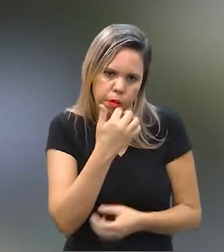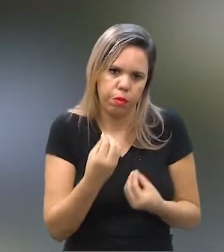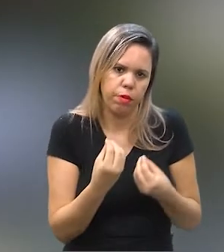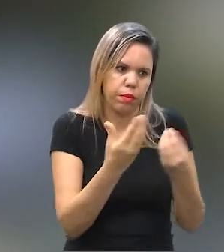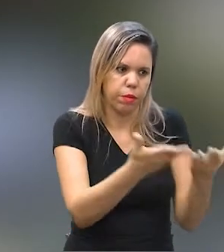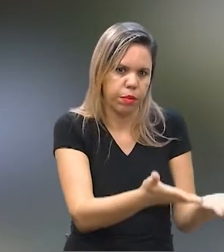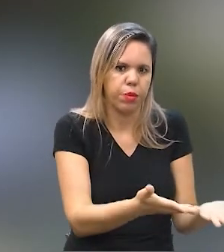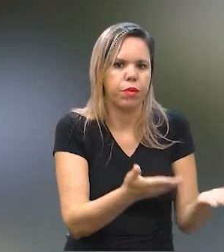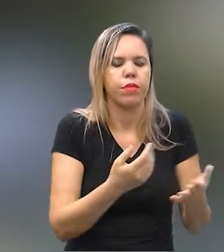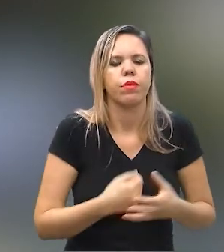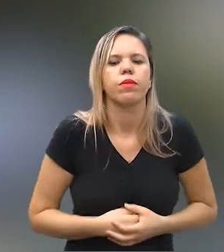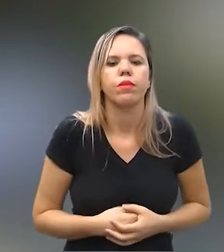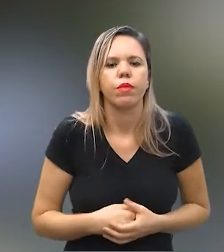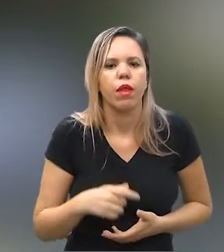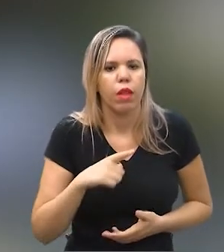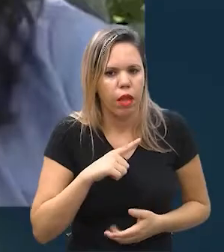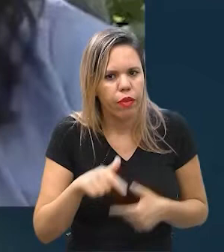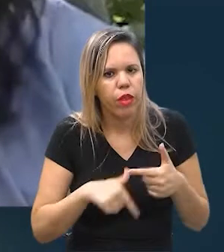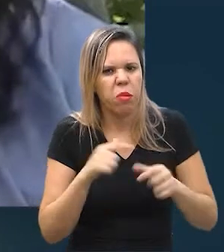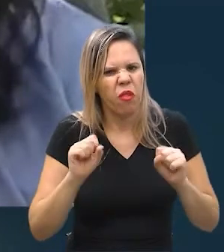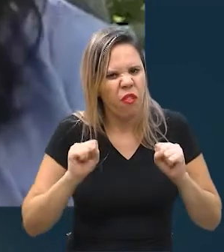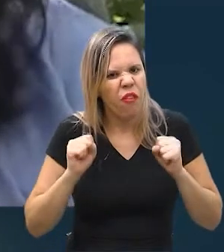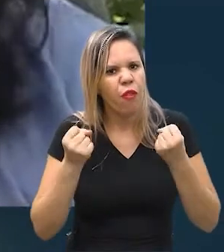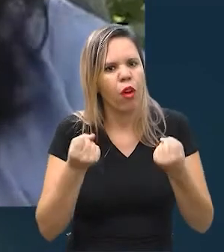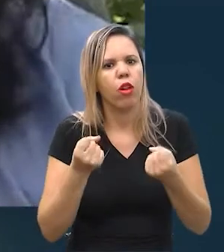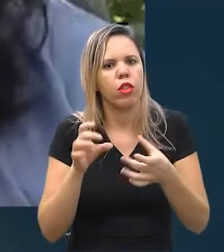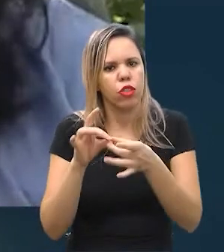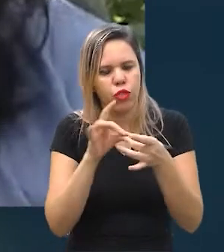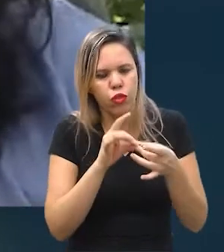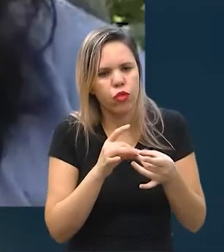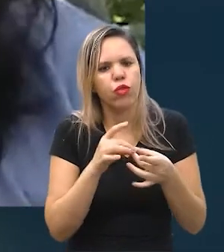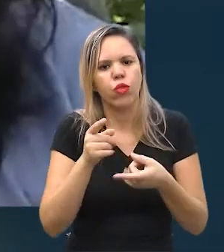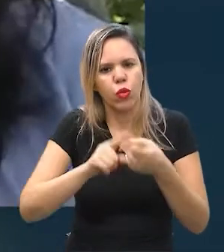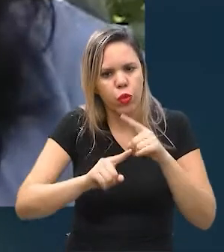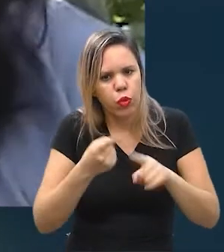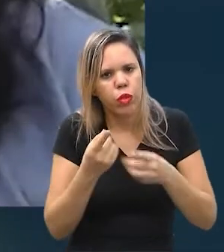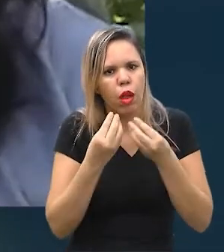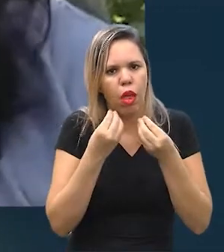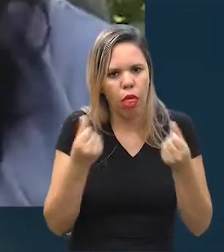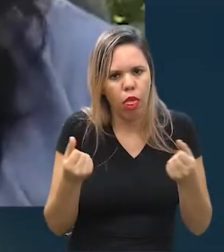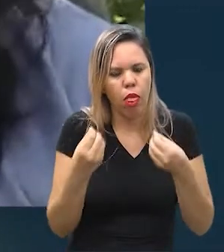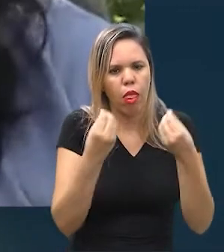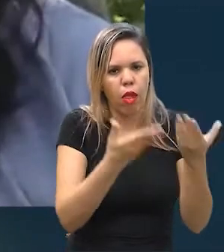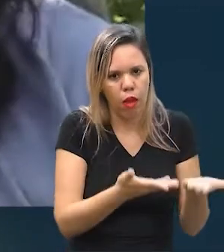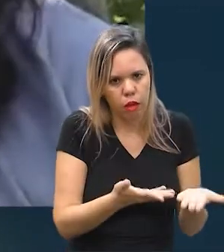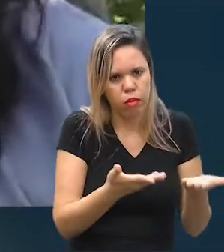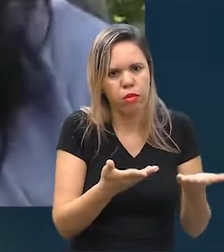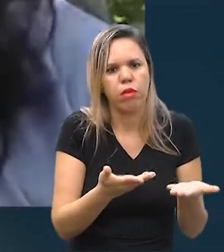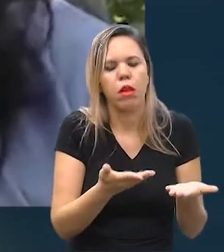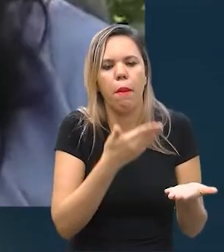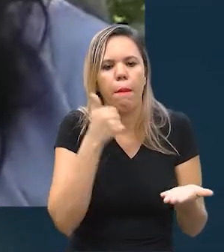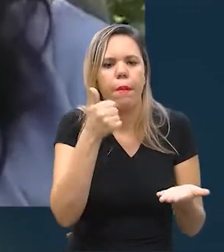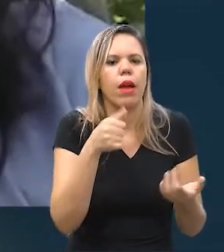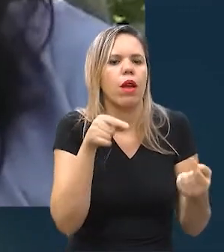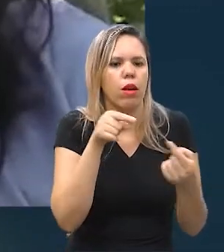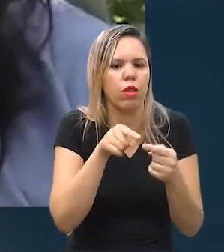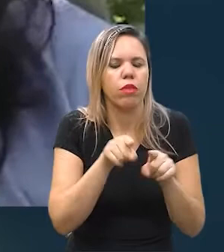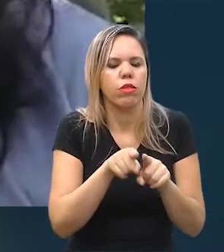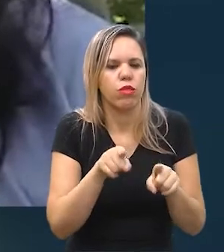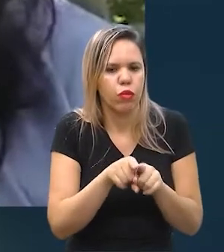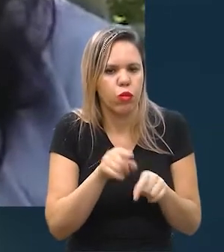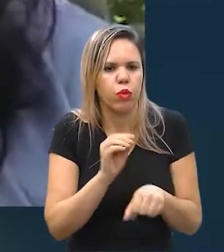entregar. Então, a gente teve um trabalho forte com esses parceiros quanto à questão da qualidade, até refinar. Então,